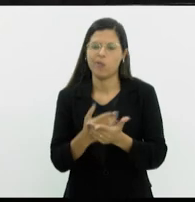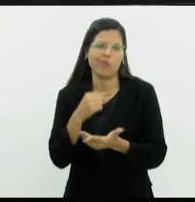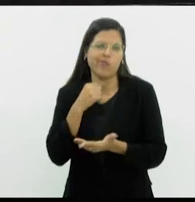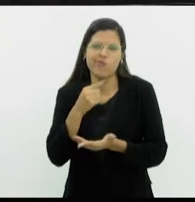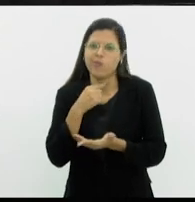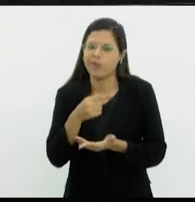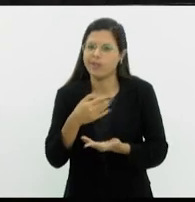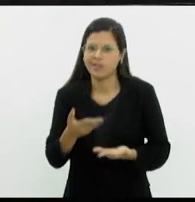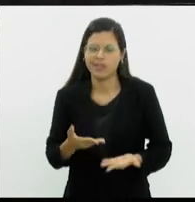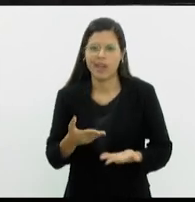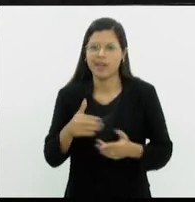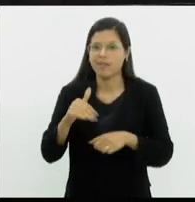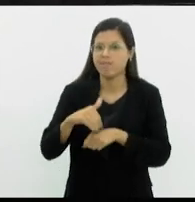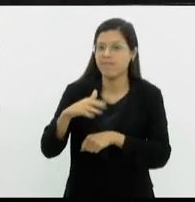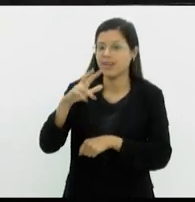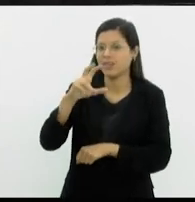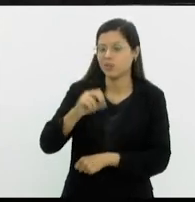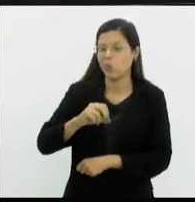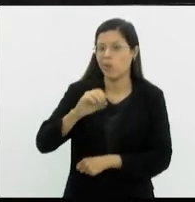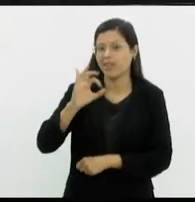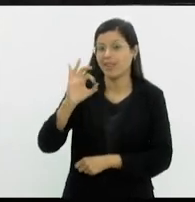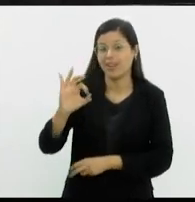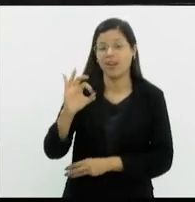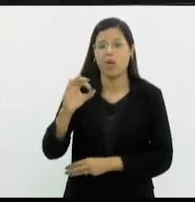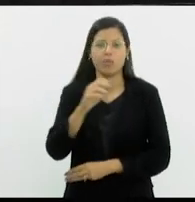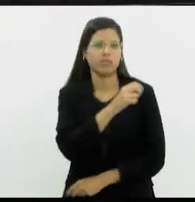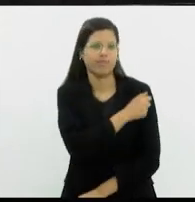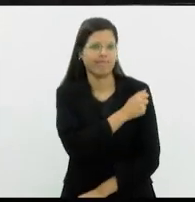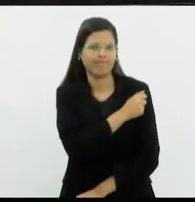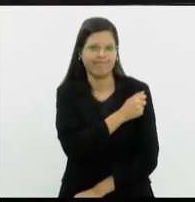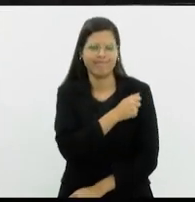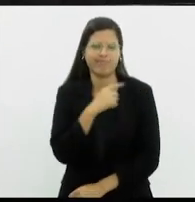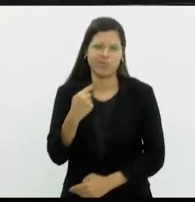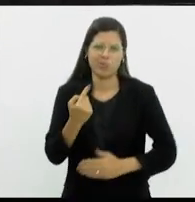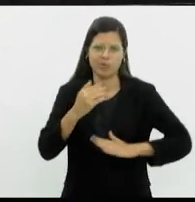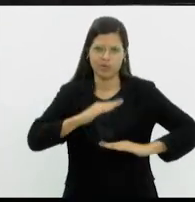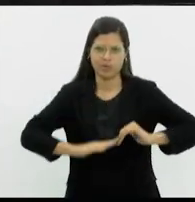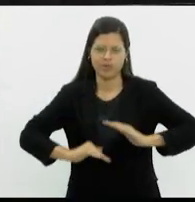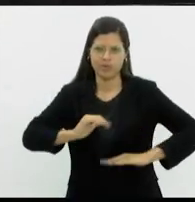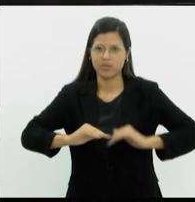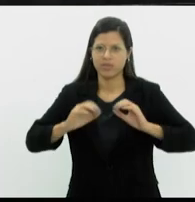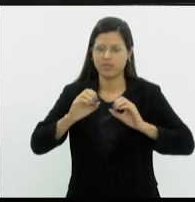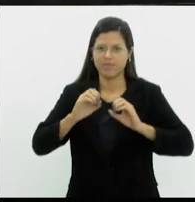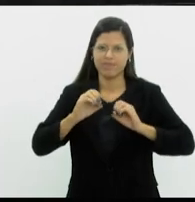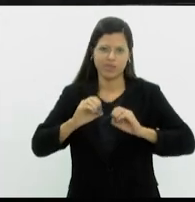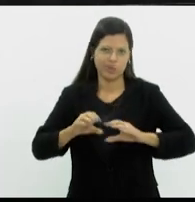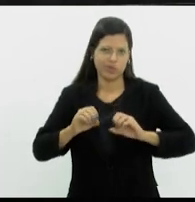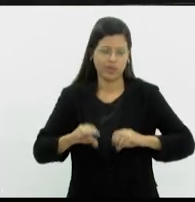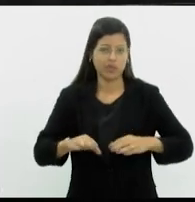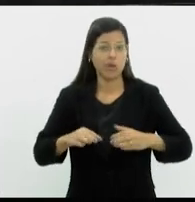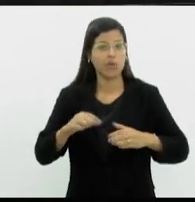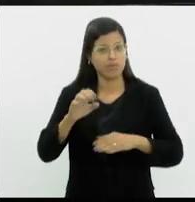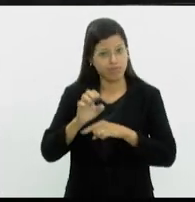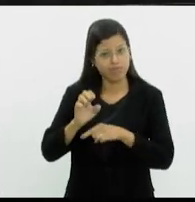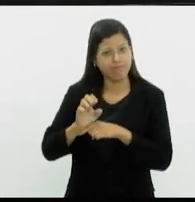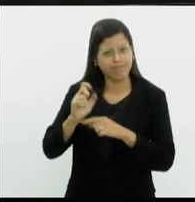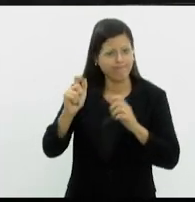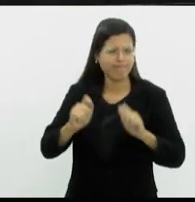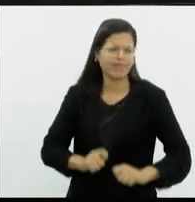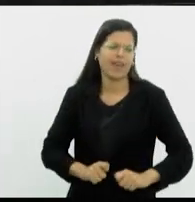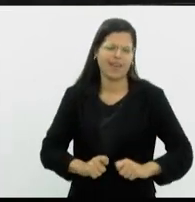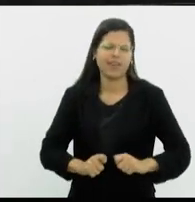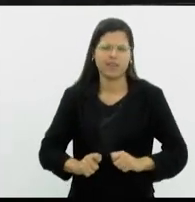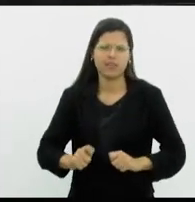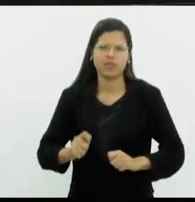de 50 graus para os nossos alunos e para os nossos profissionais de educação. O Estado tem condição de